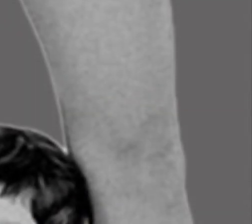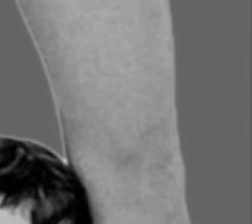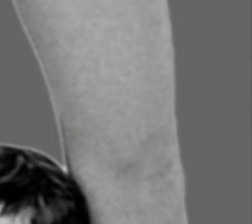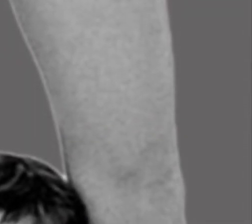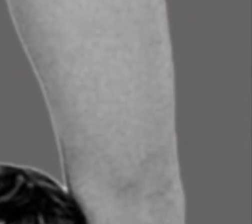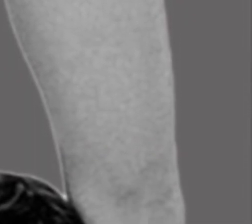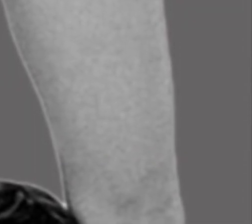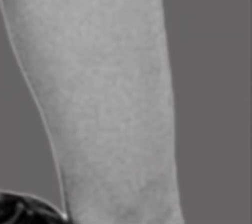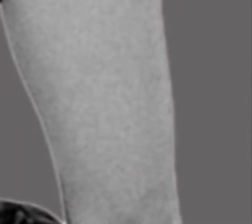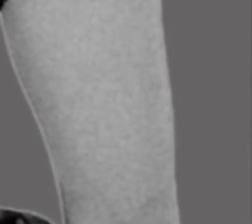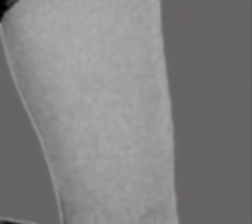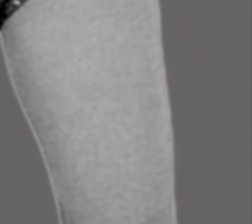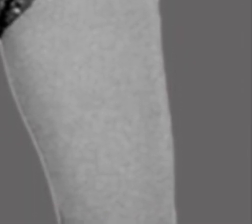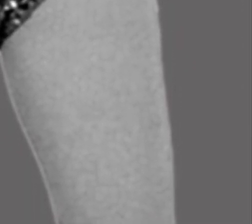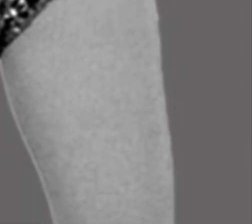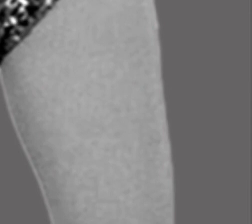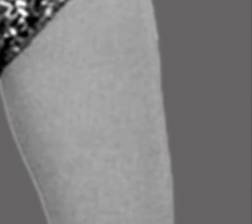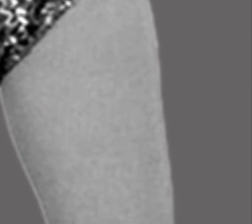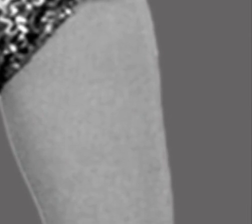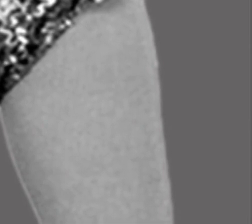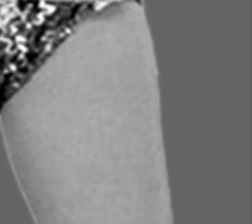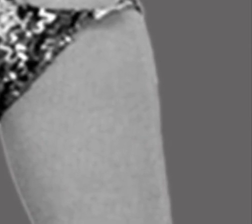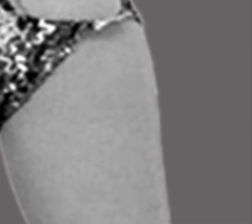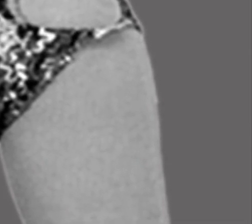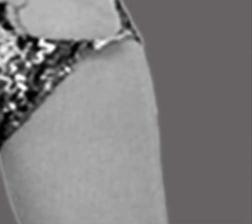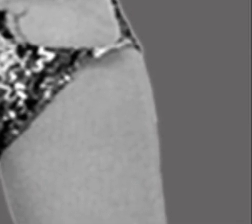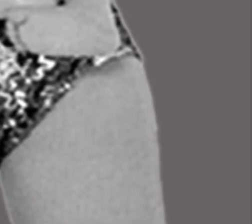No bubululindo.